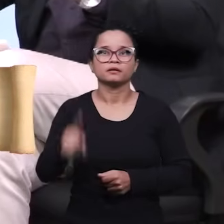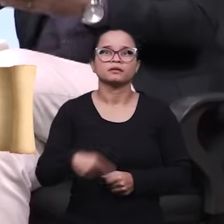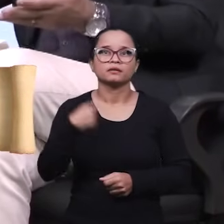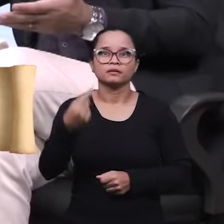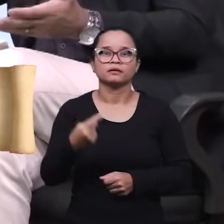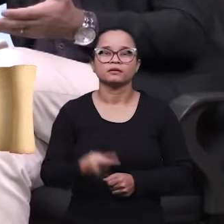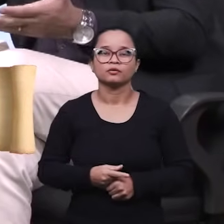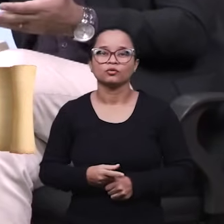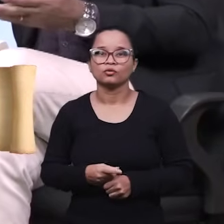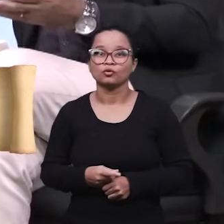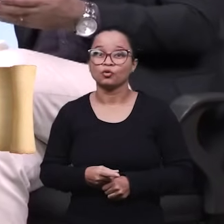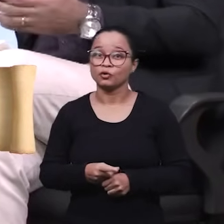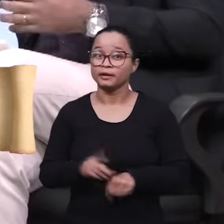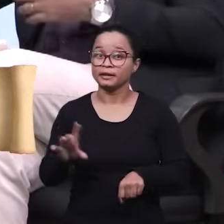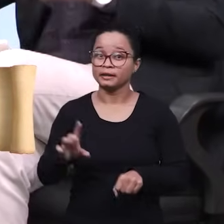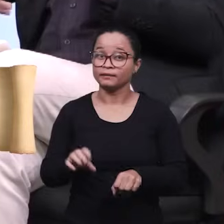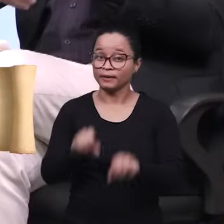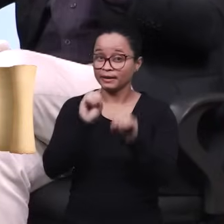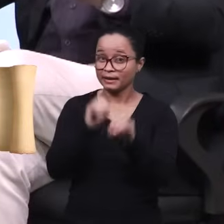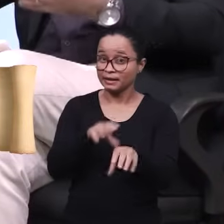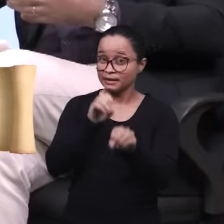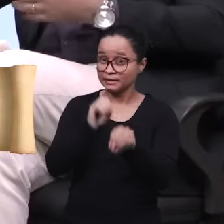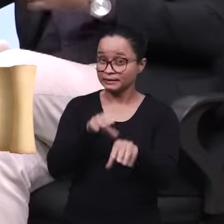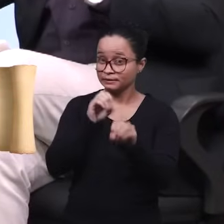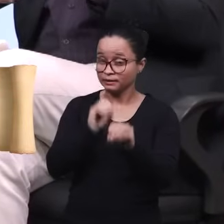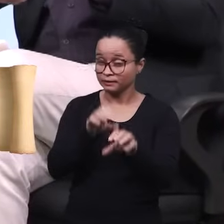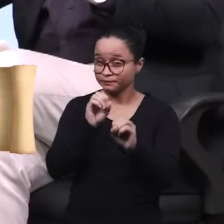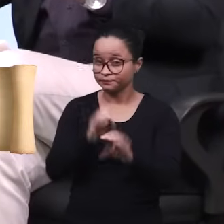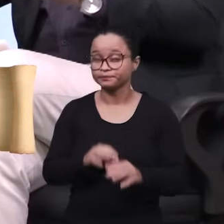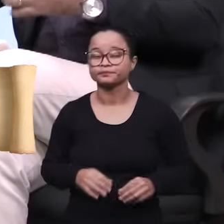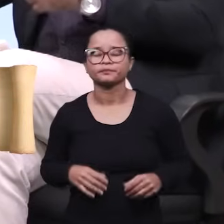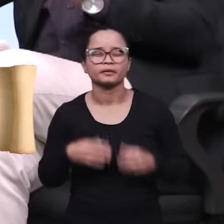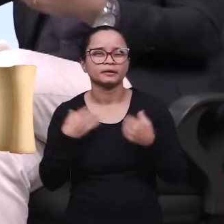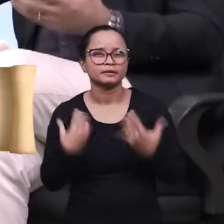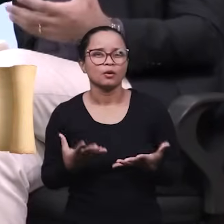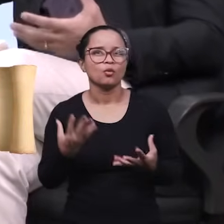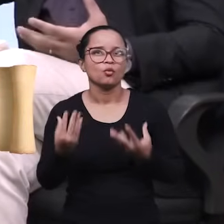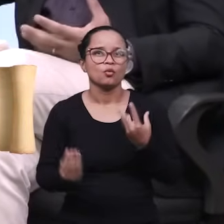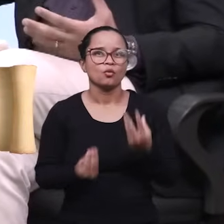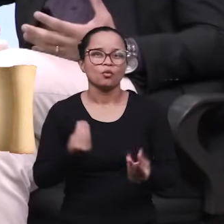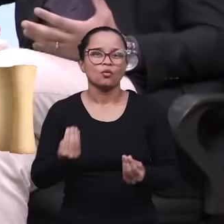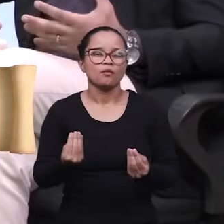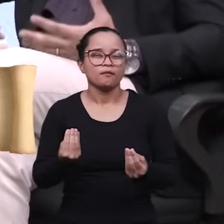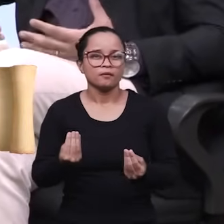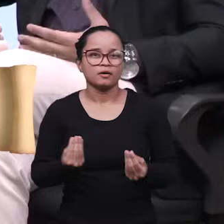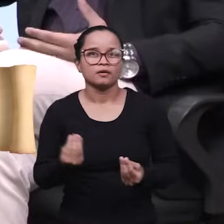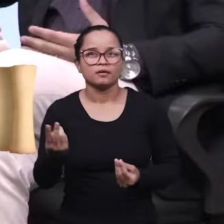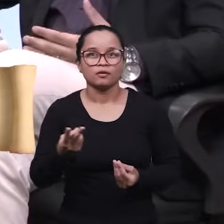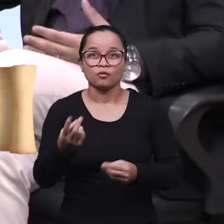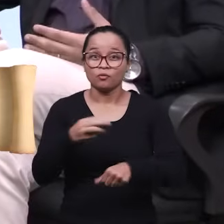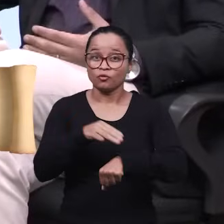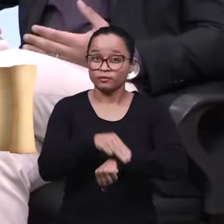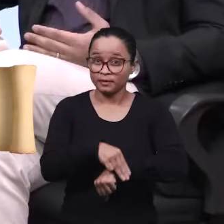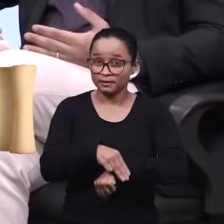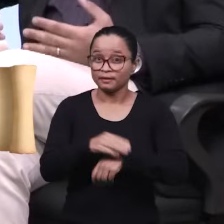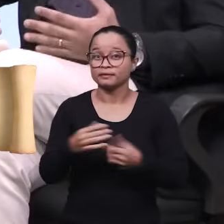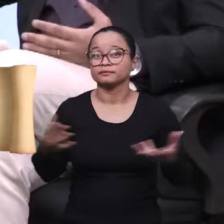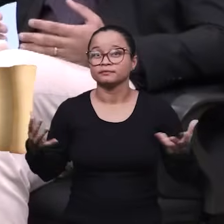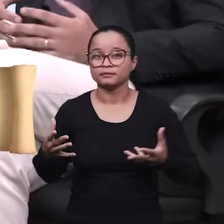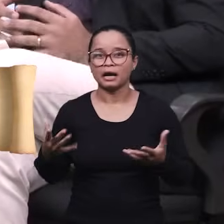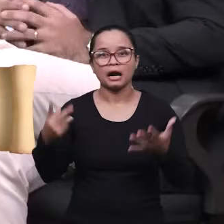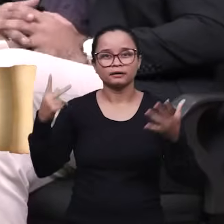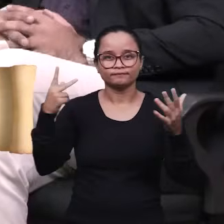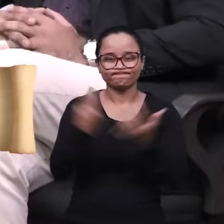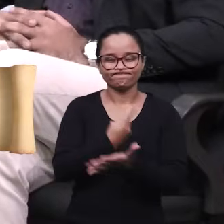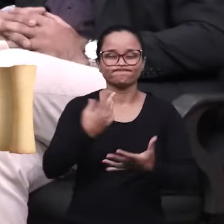Depois, o doutrinador. Então, como que essa, né, dinâmica entre os ministérios